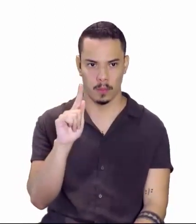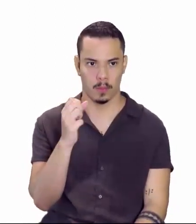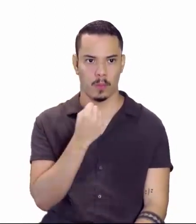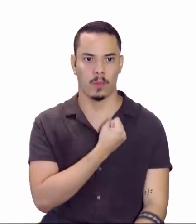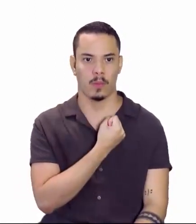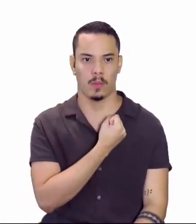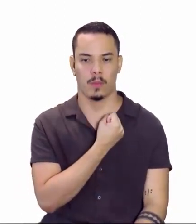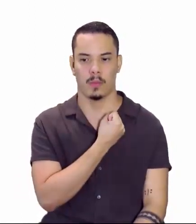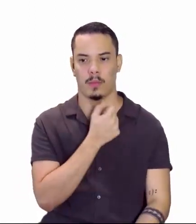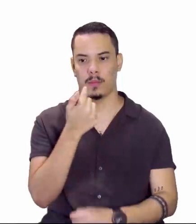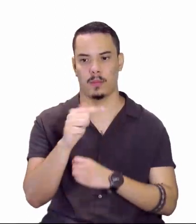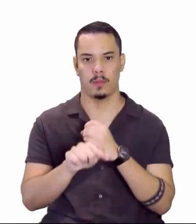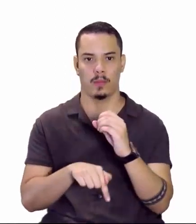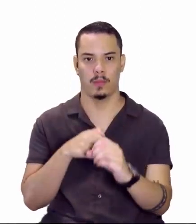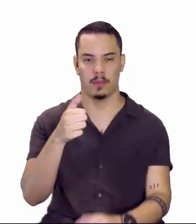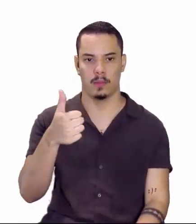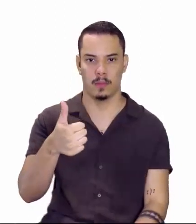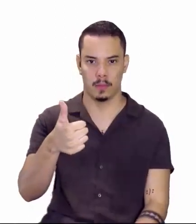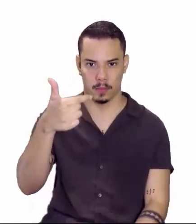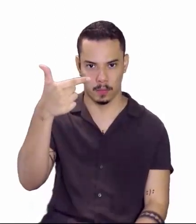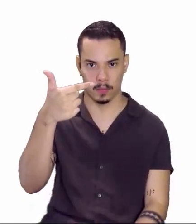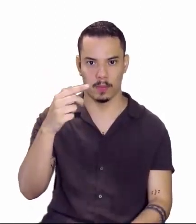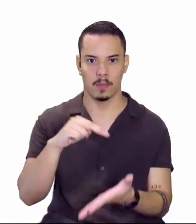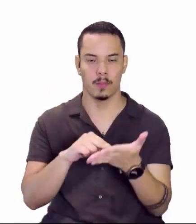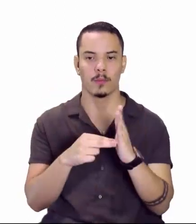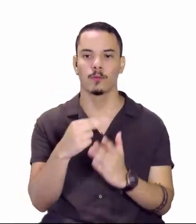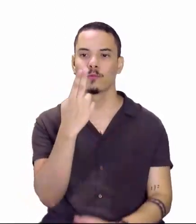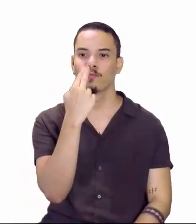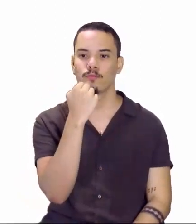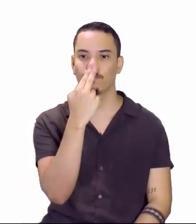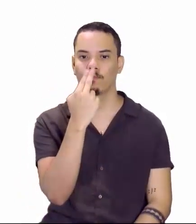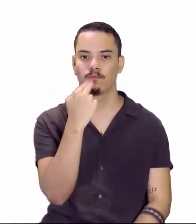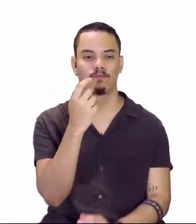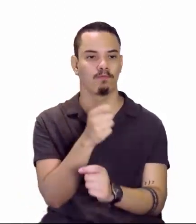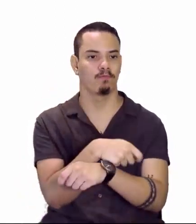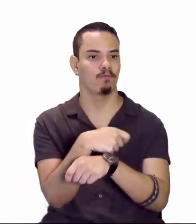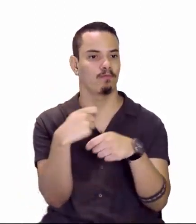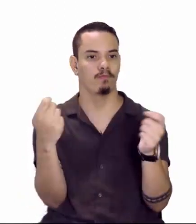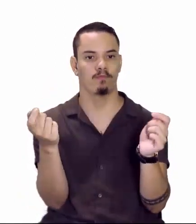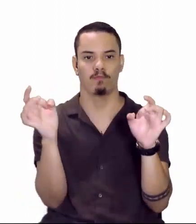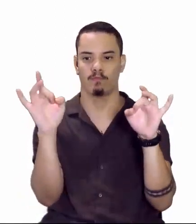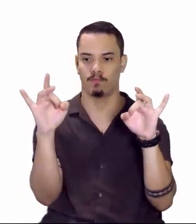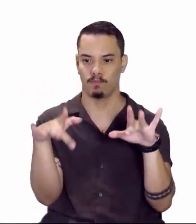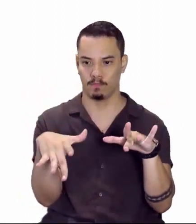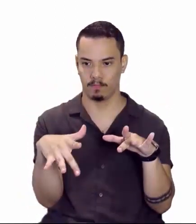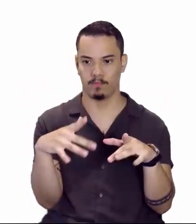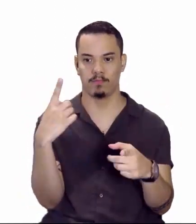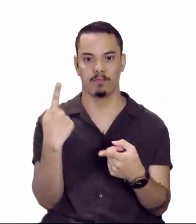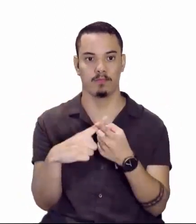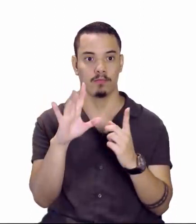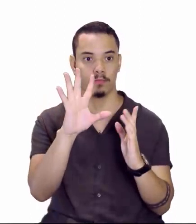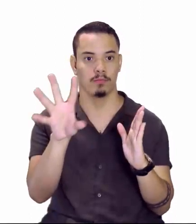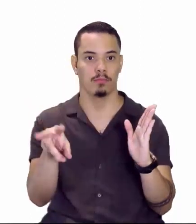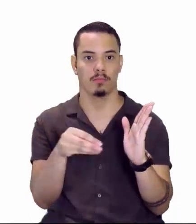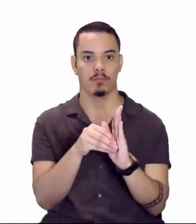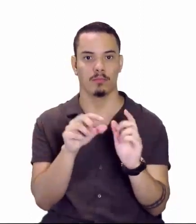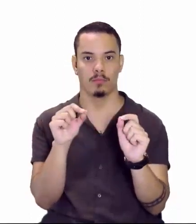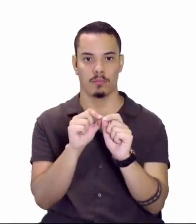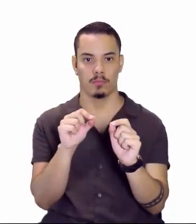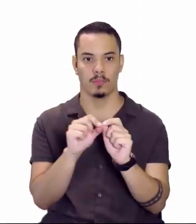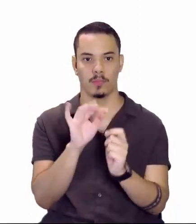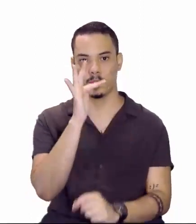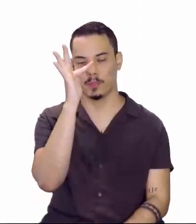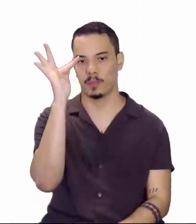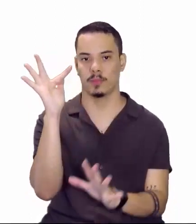atômico 12, é um micronutriente indispensável para a realização de